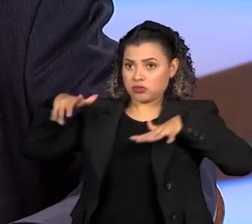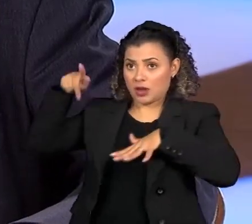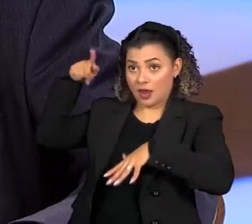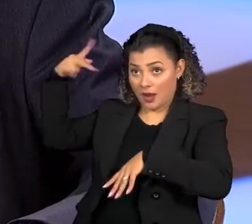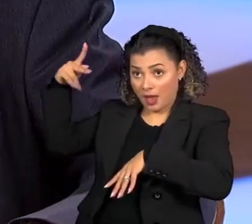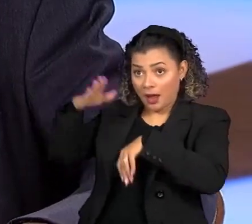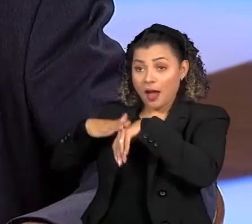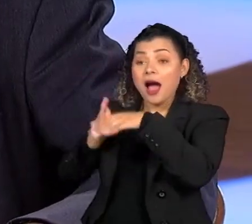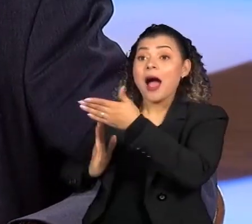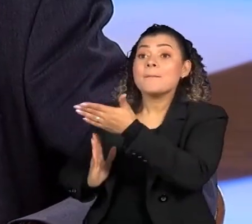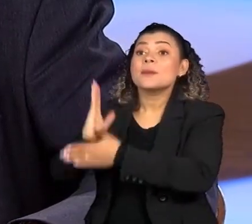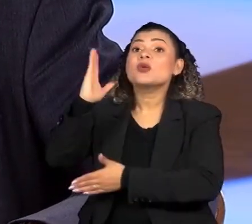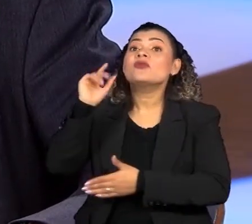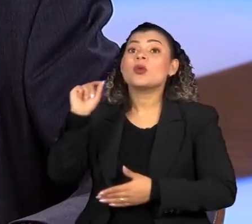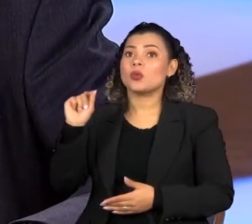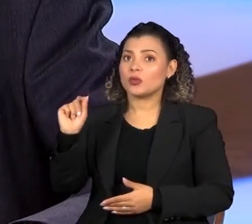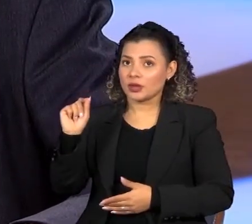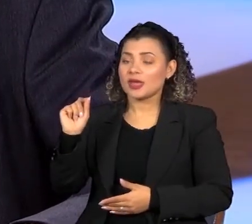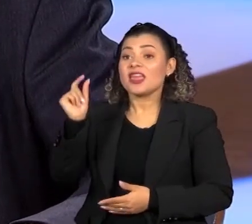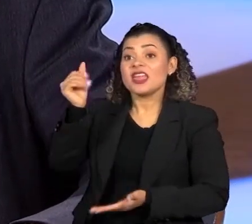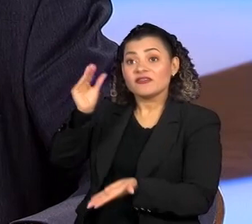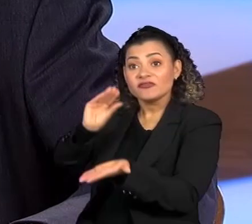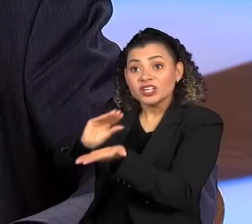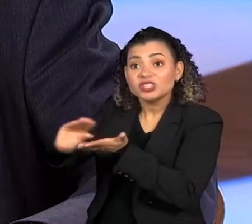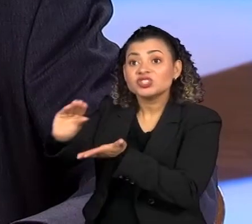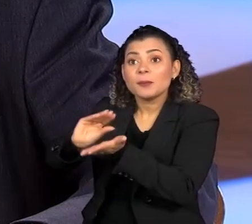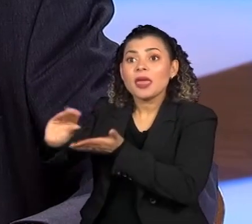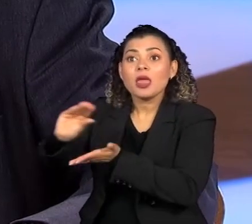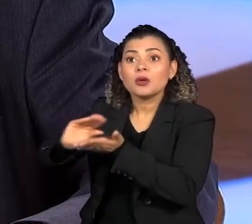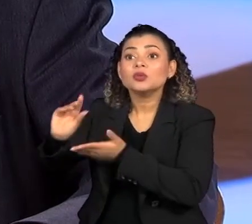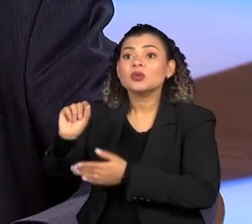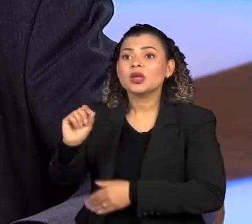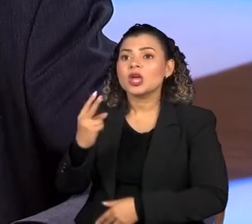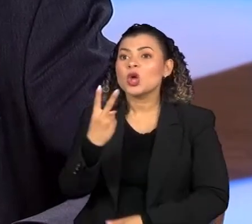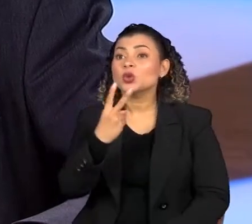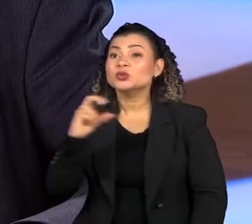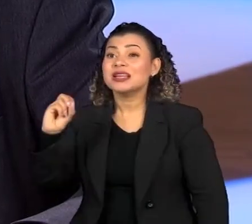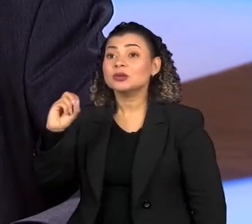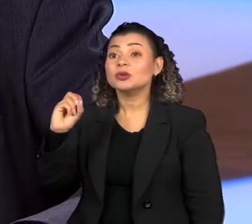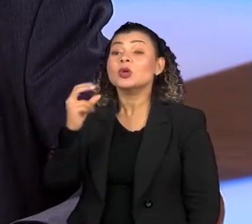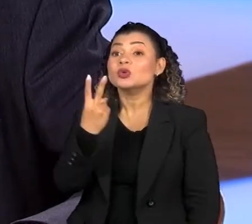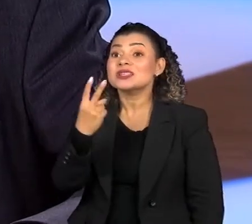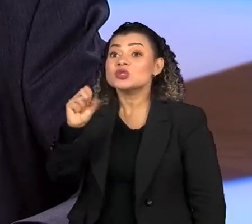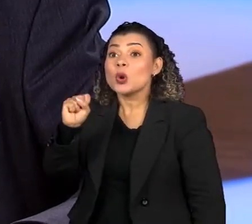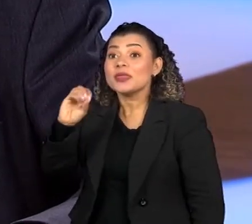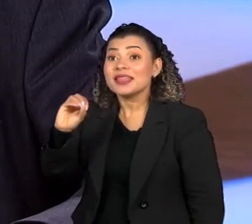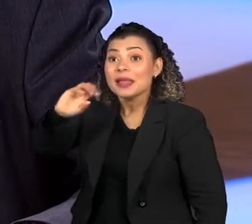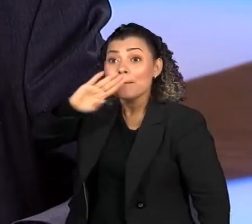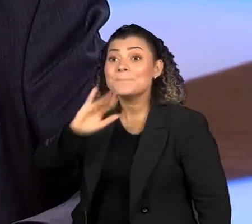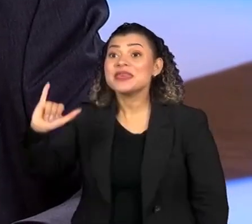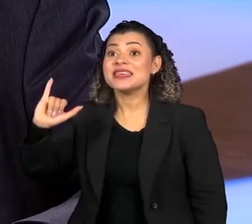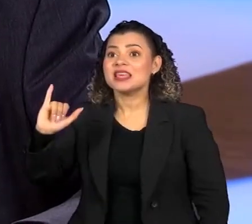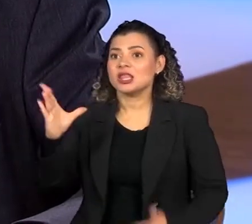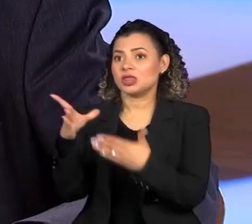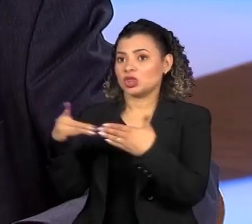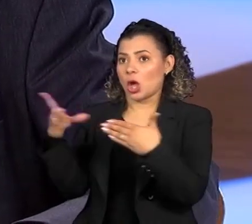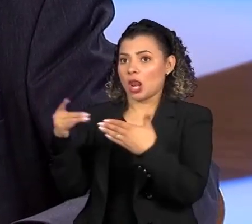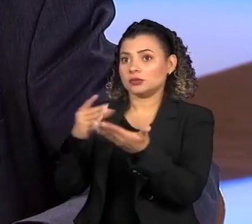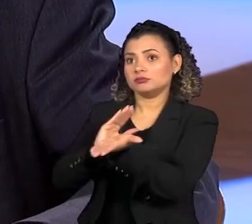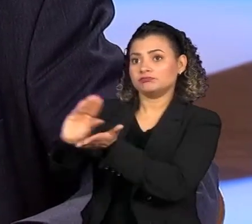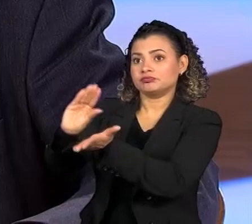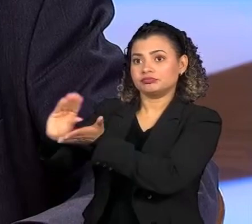tips and Science em que eles preverem 280 Bilhões de Dólares